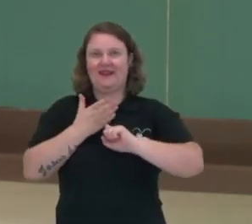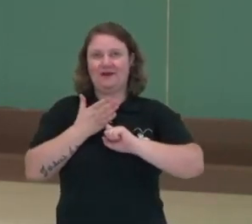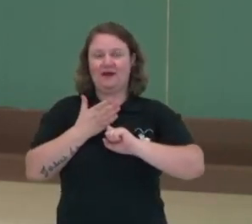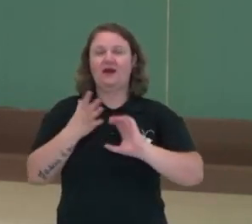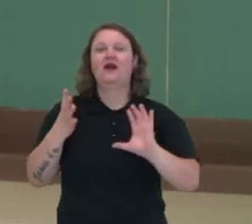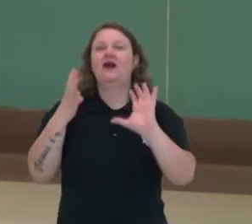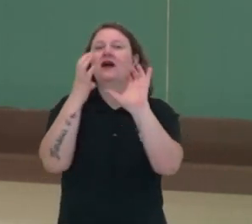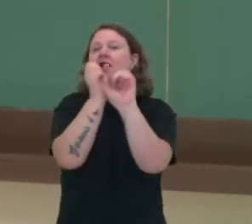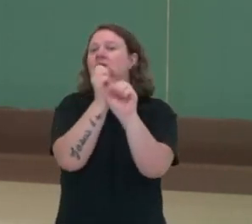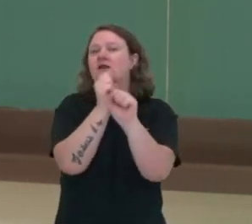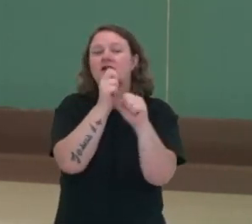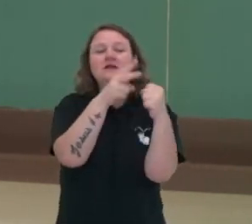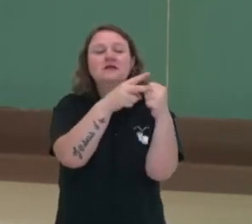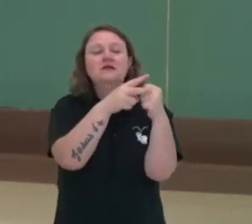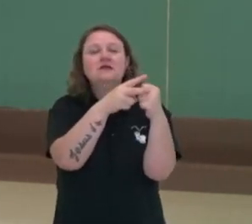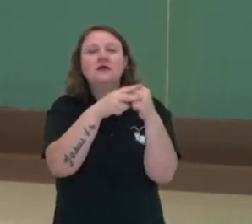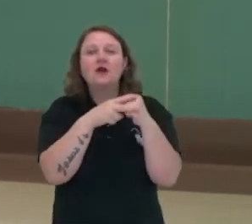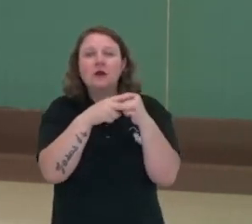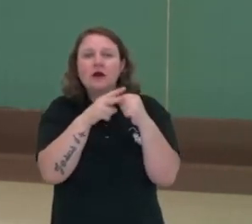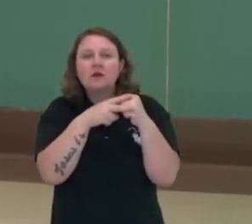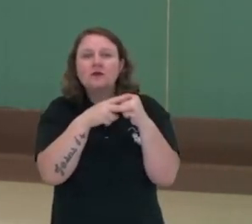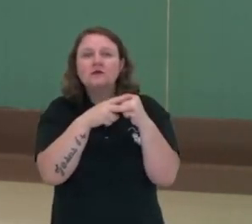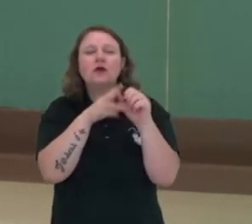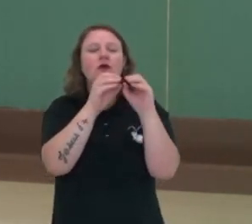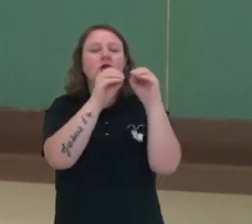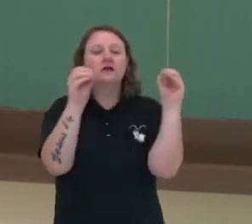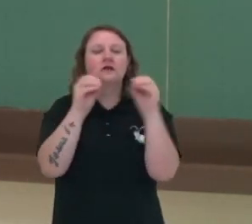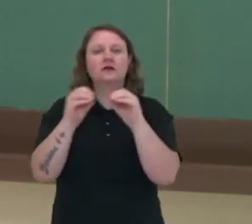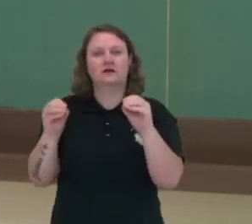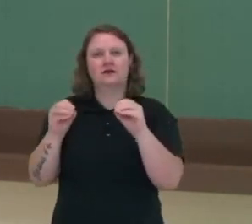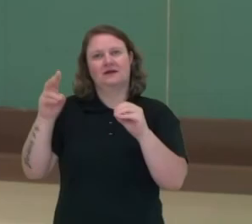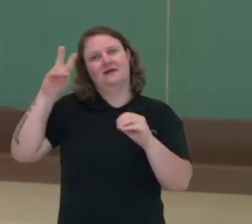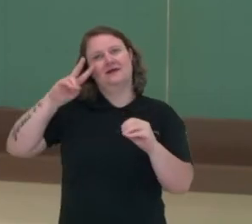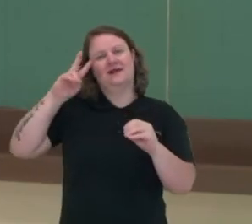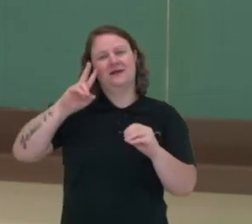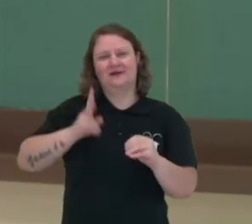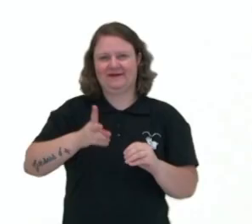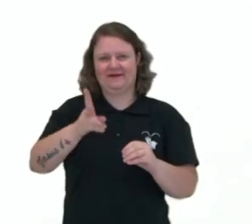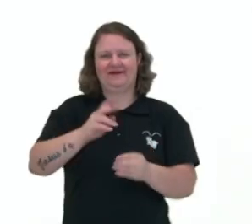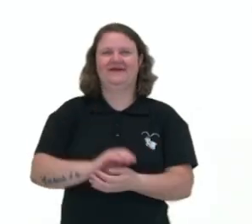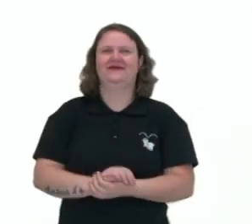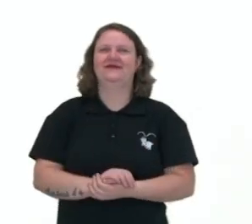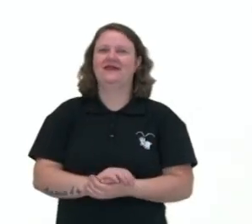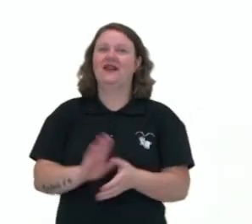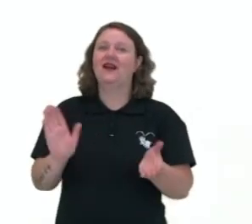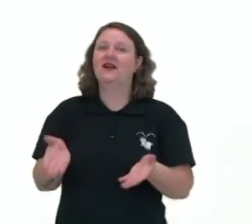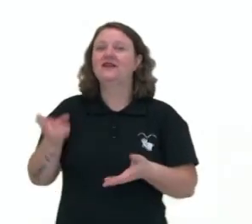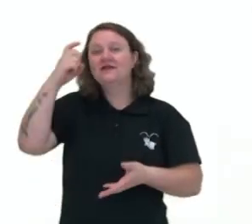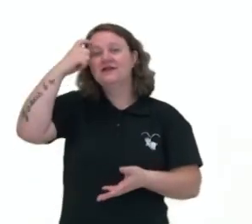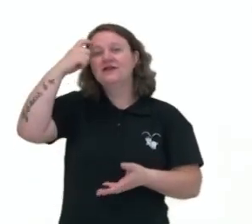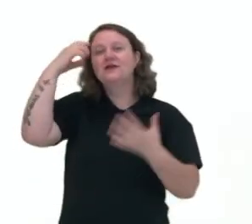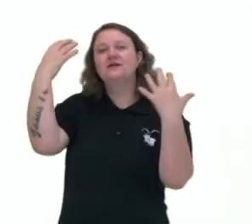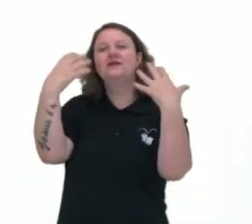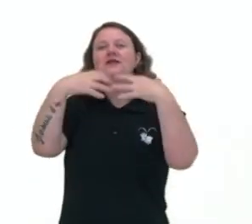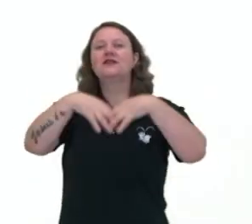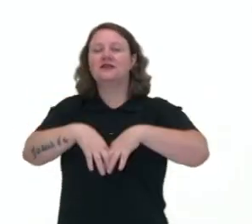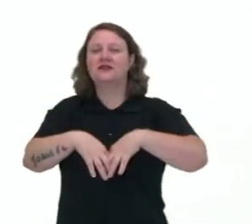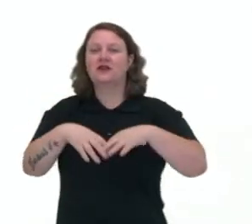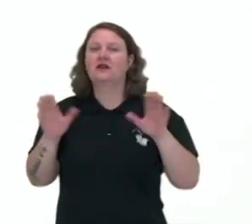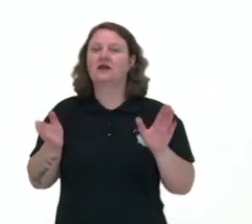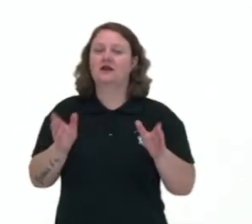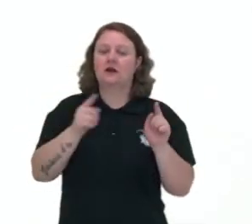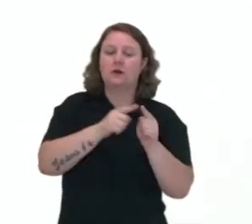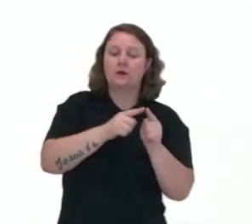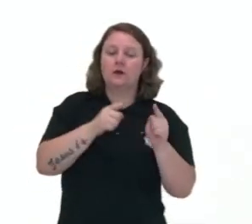verbos é a quantidade de orações. Não esqueça. Vamos refletir um pouquinho? Olha lá. No